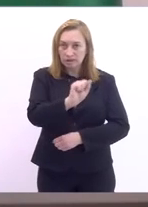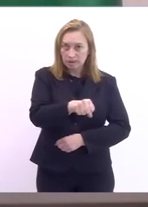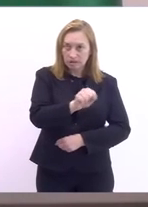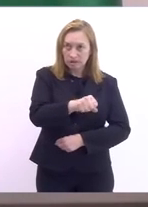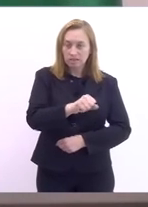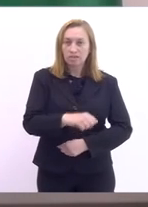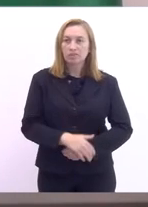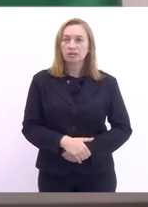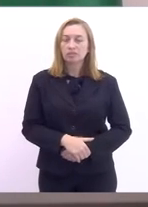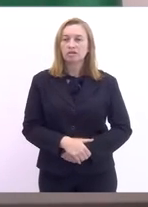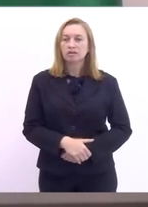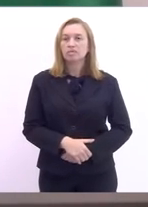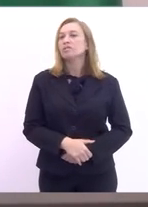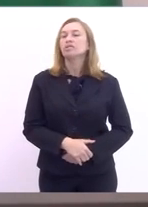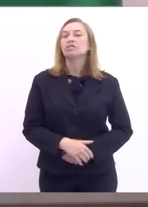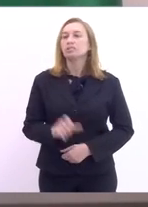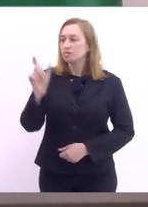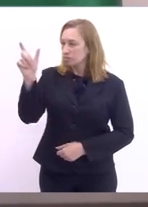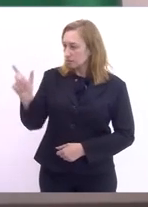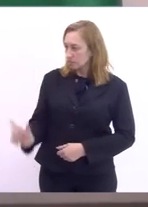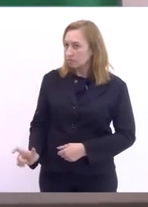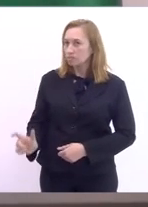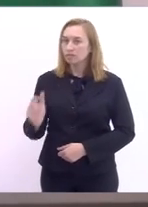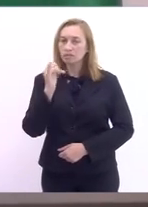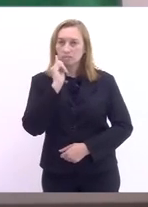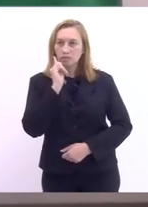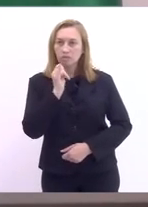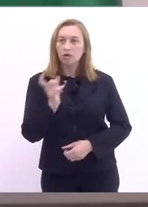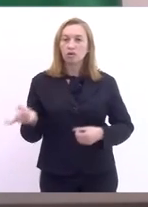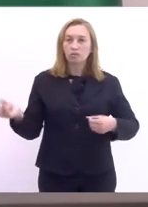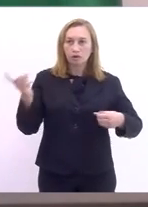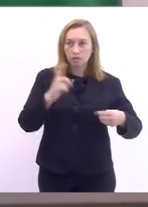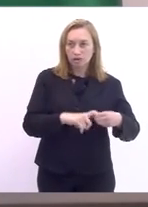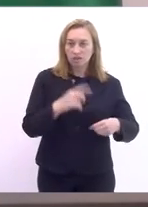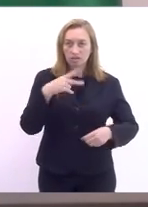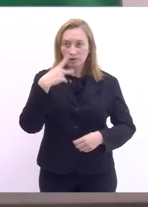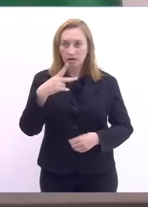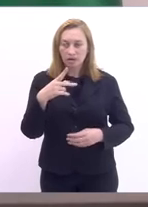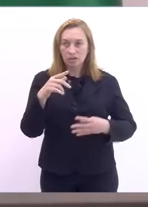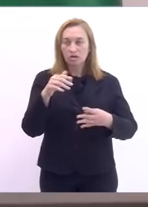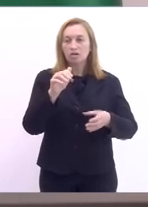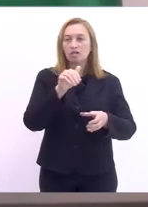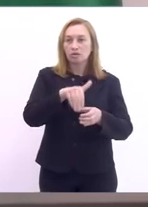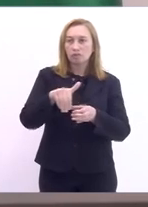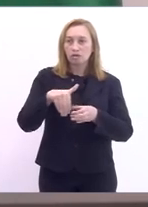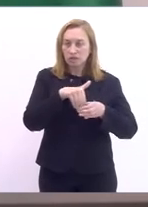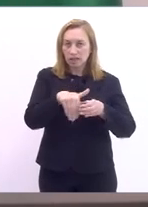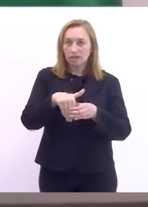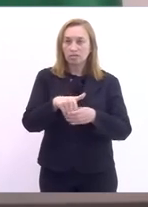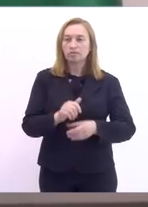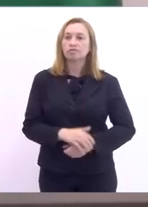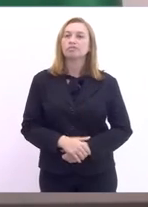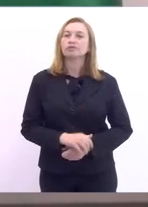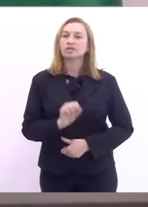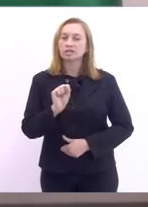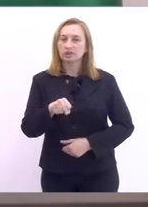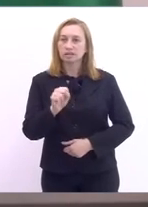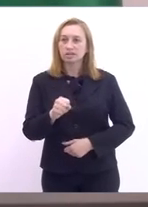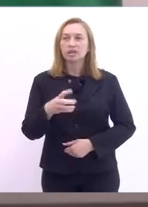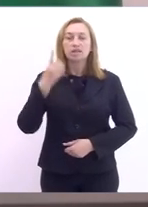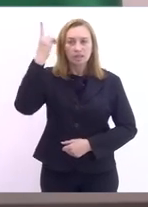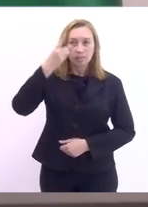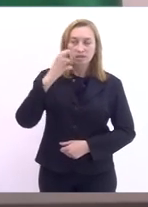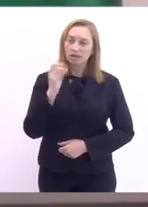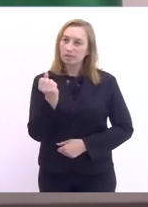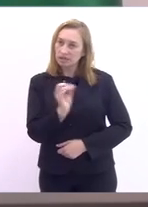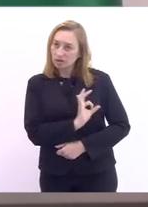favorável ao parecer do relator. Então, recapitulando, votaram favoráveis deputada